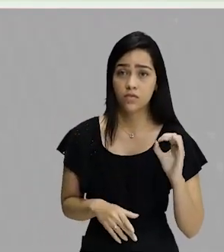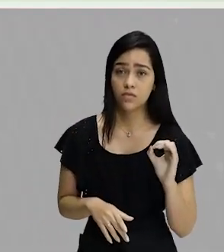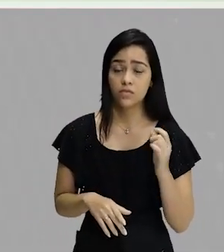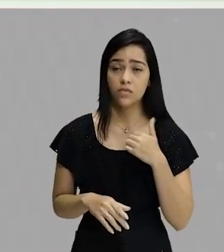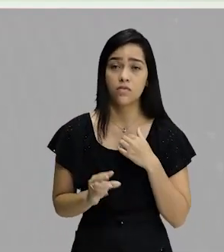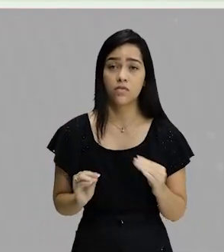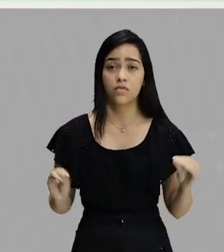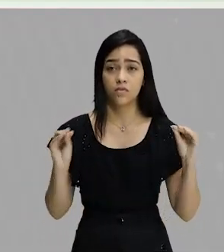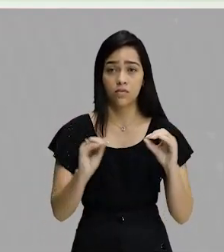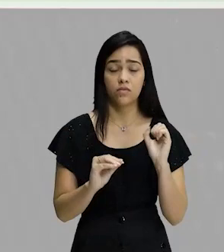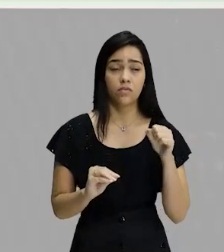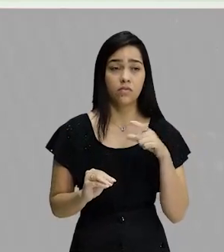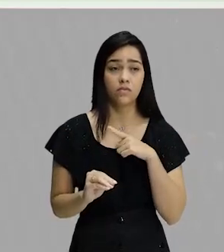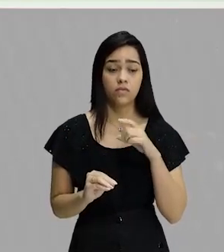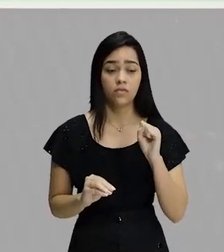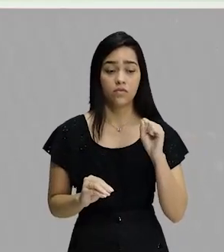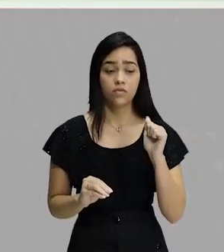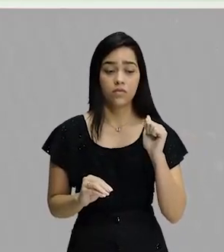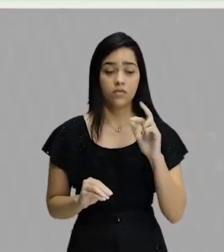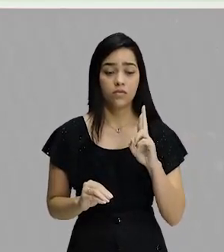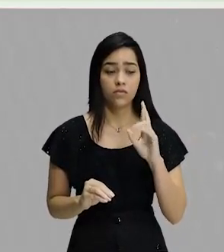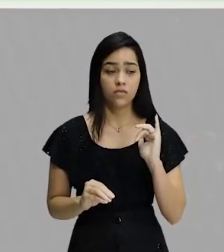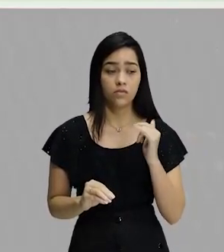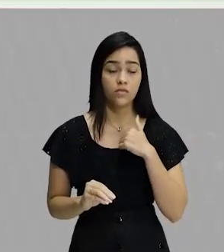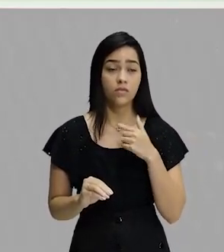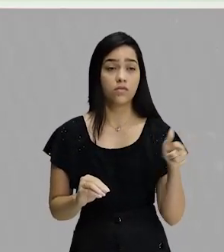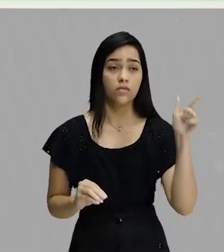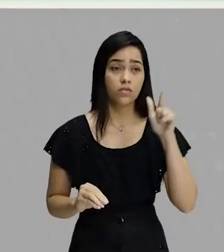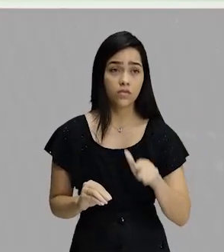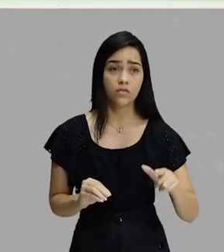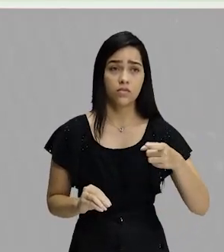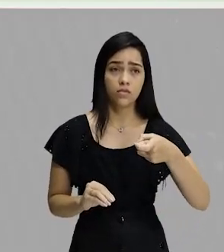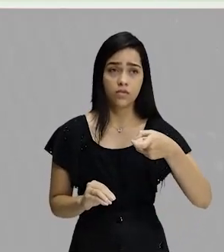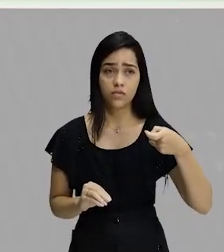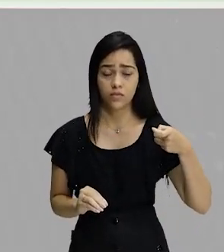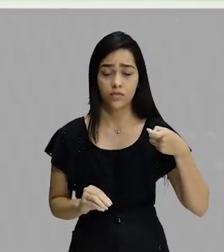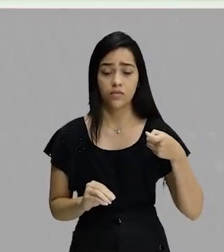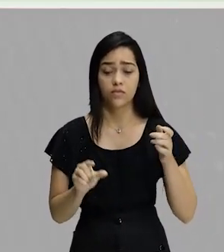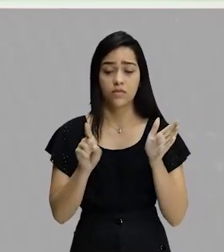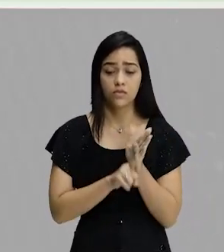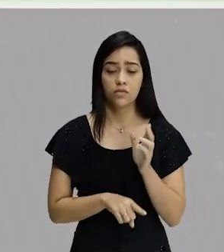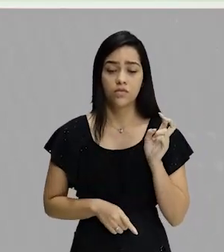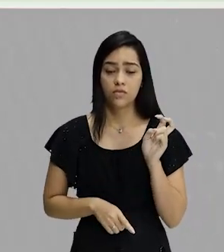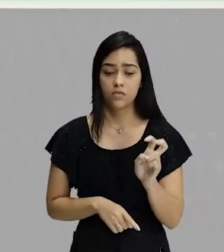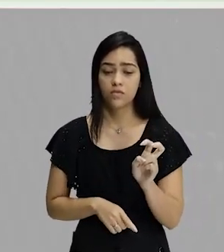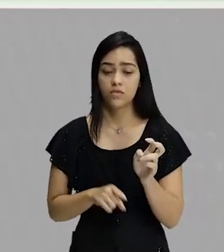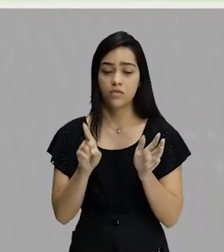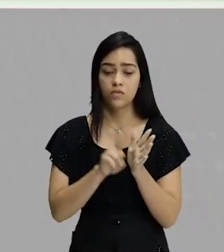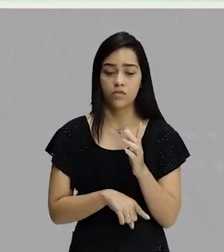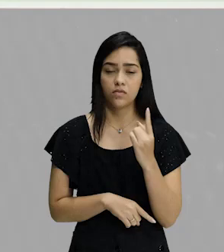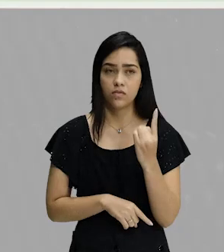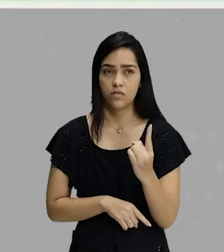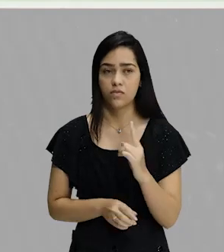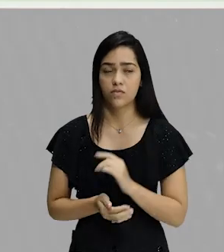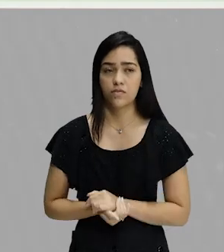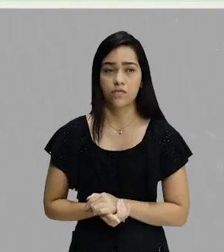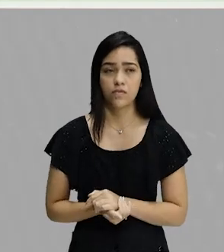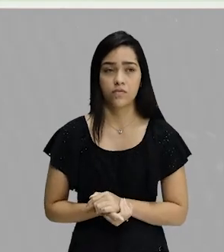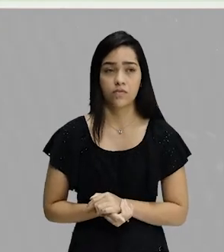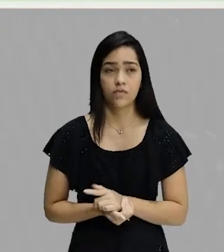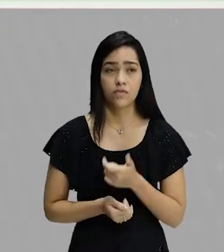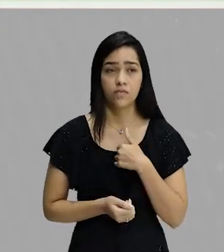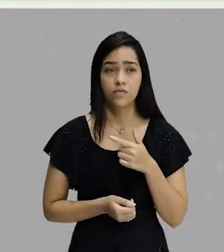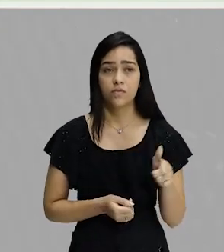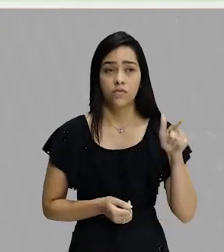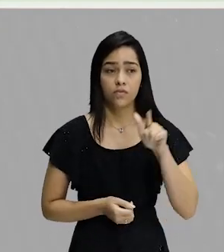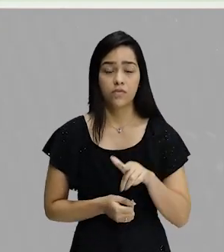vou aplicar logo a regra de Sarri. Então vou repetir aqui o x, o menos 5 e o menos 1. Vou repetir